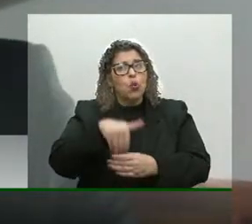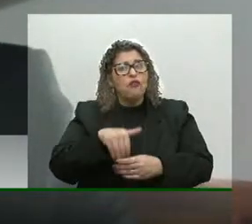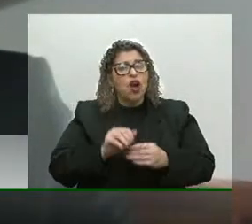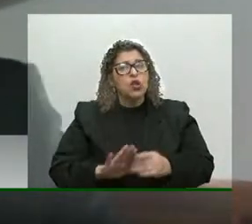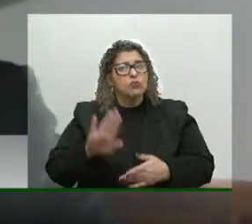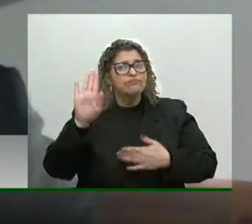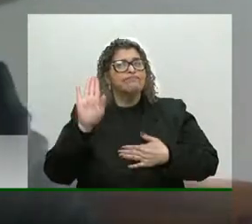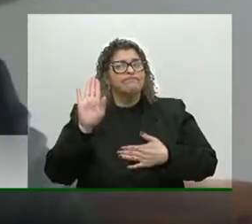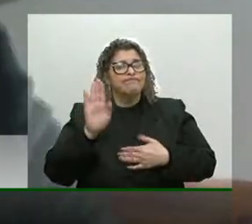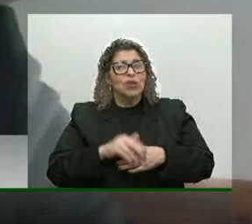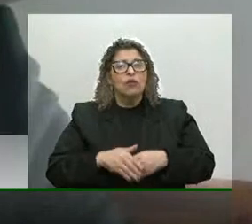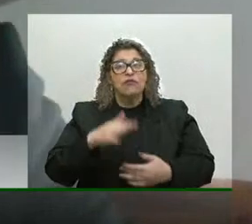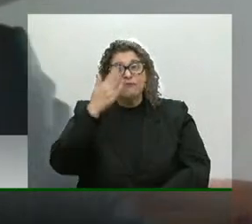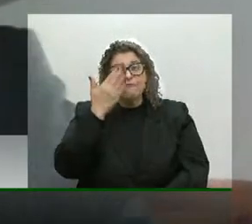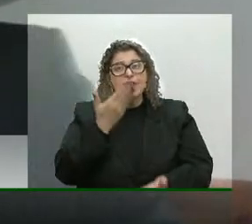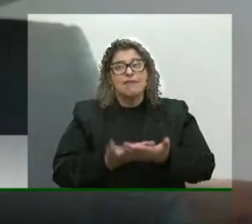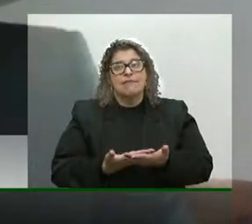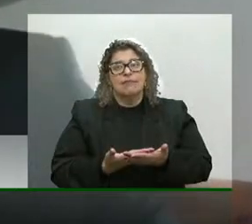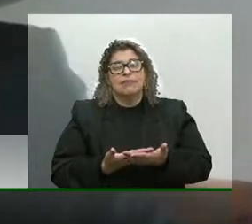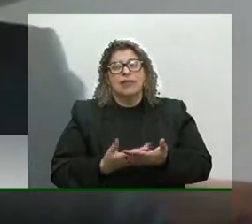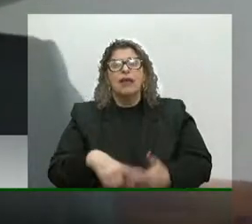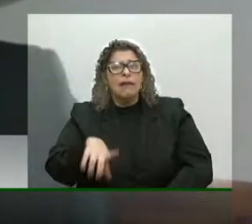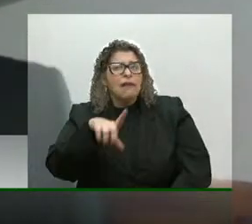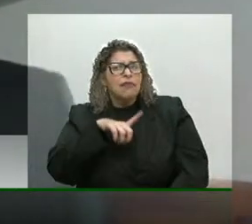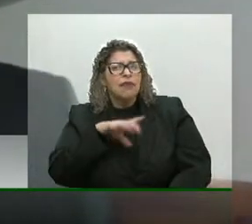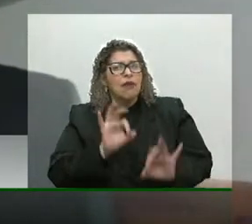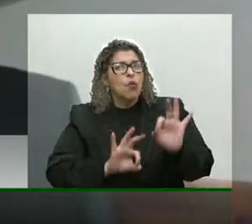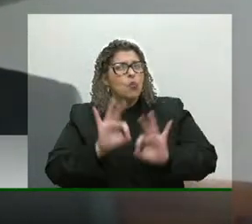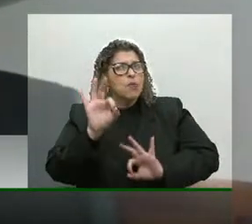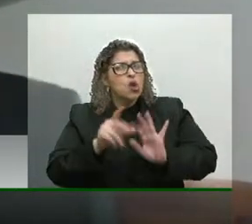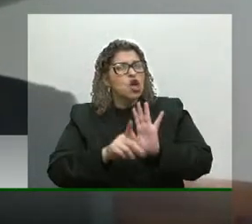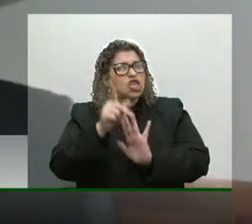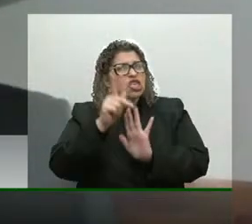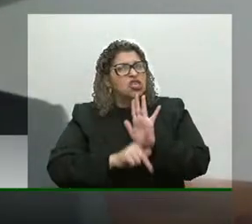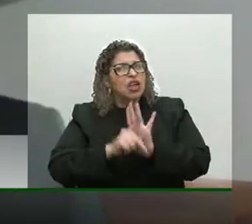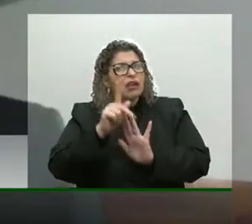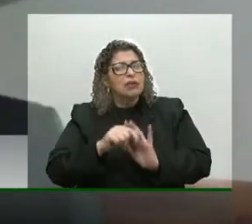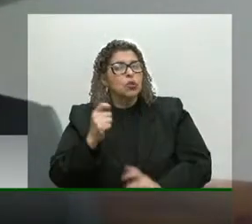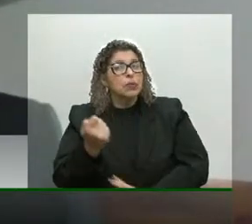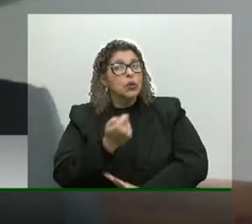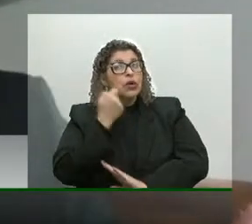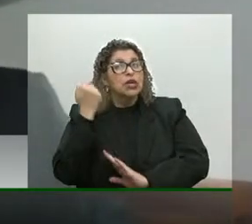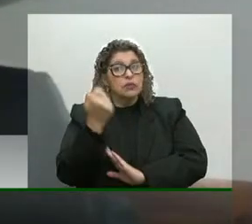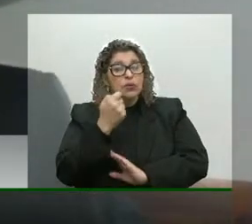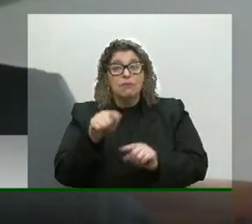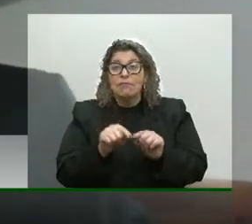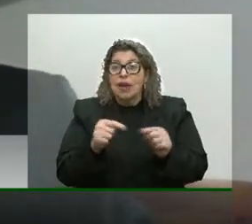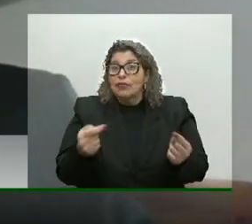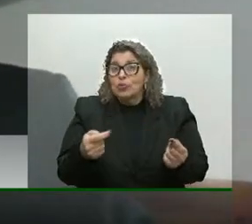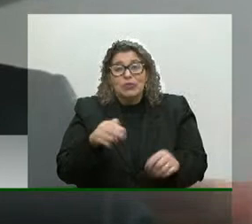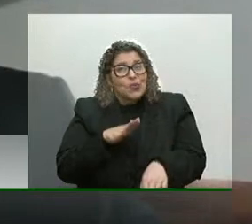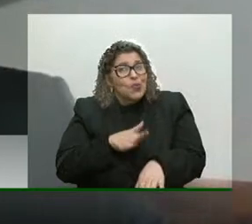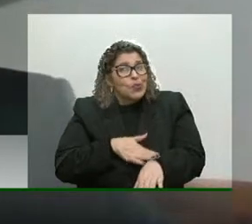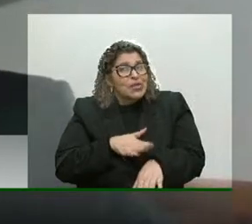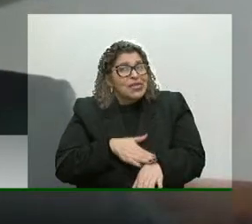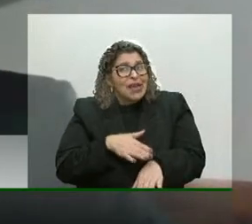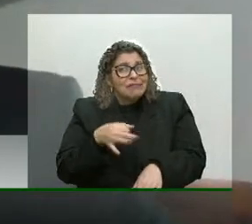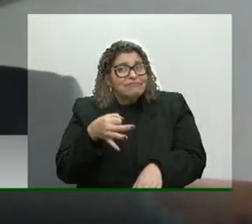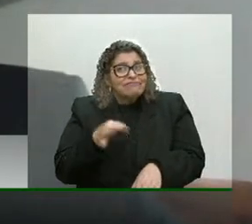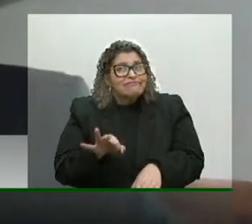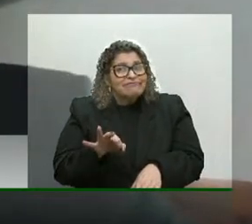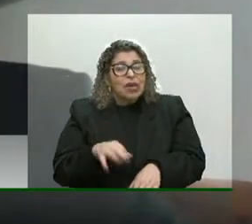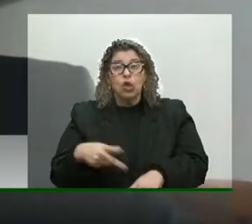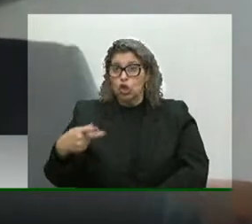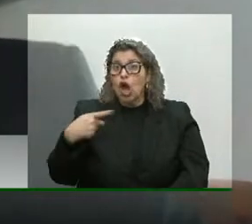confiança dizendo a nós, eu tenho um projeto para o Rio Grande do Sul, porém eu preciso de um tempo, e a